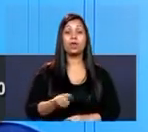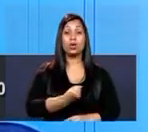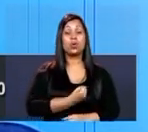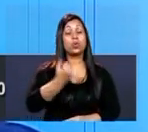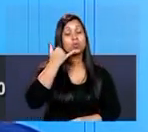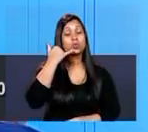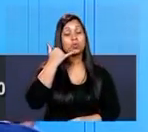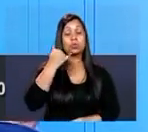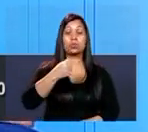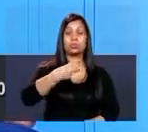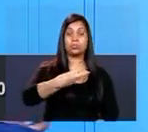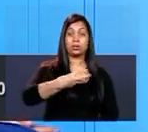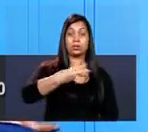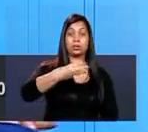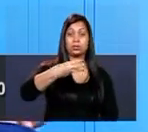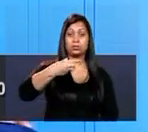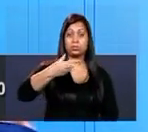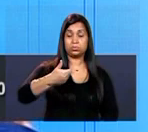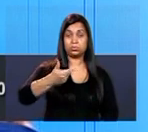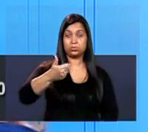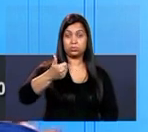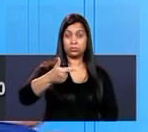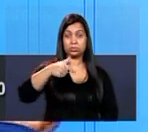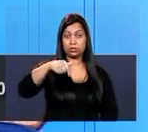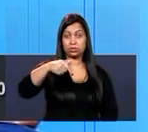ali. O telefone da unidade é o